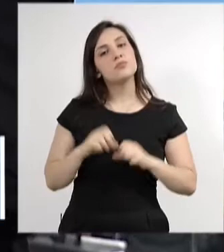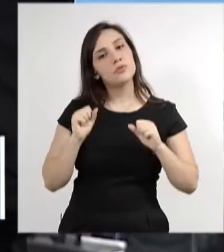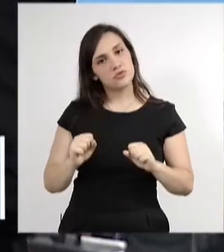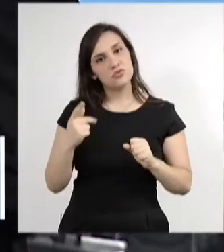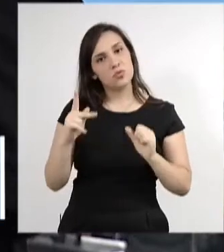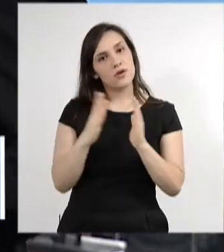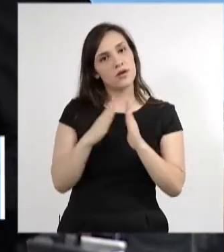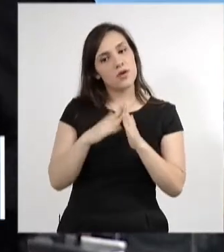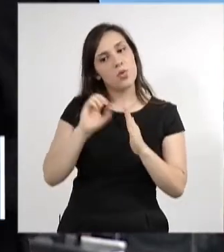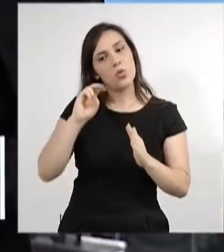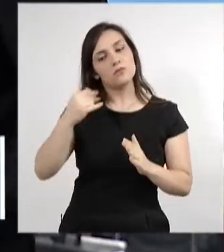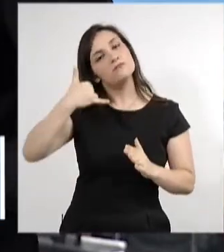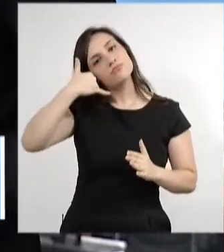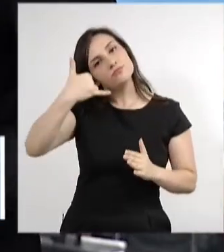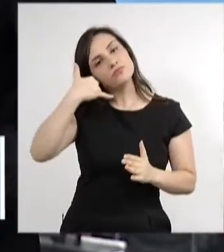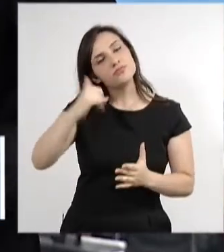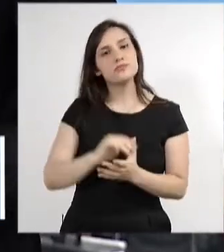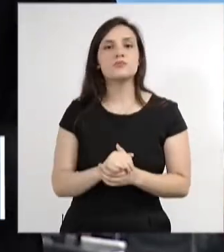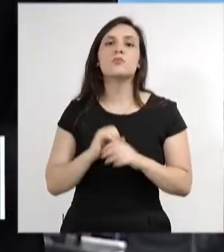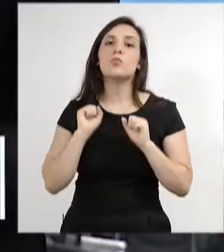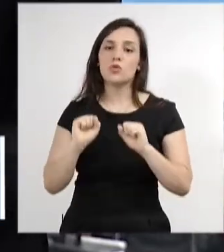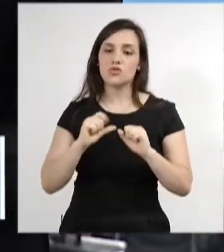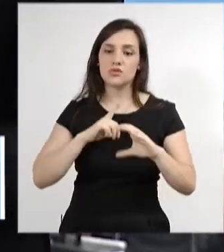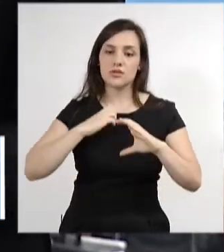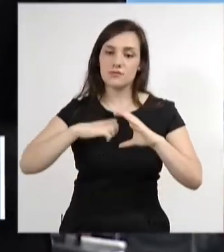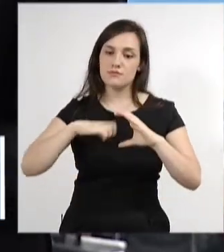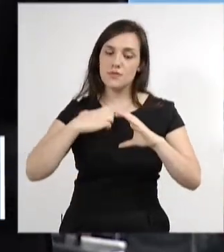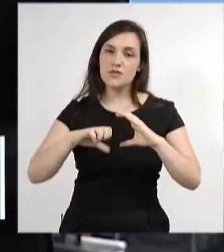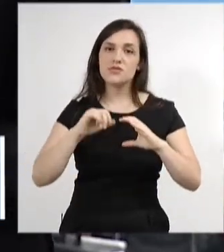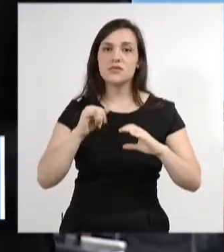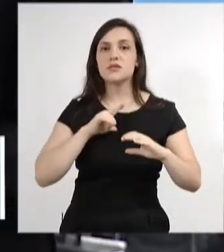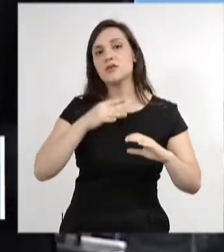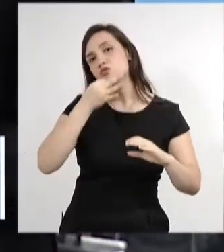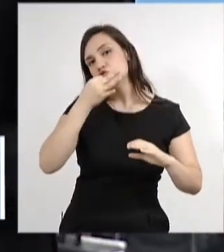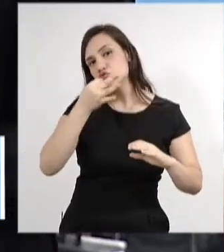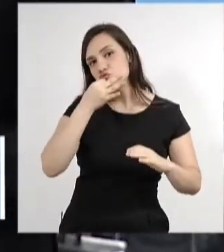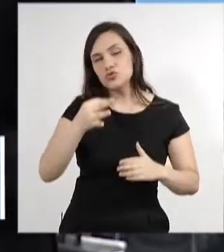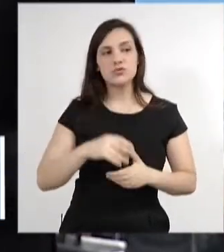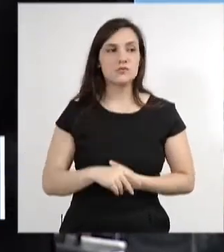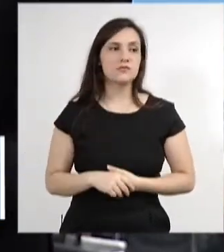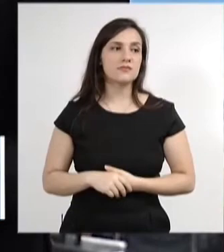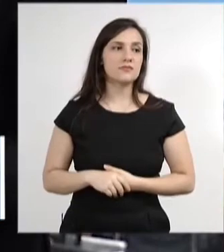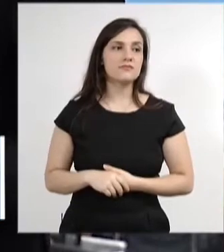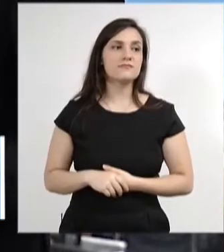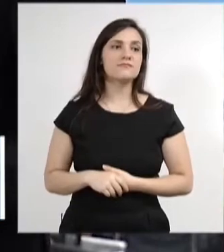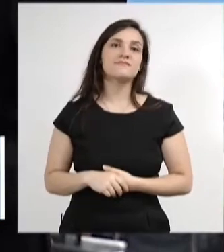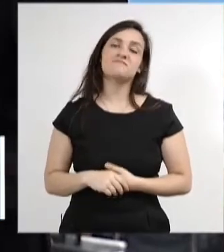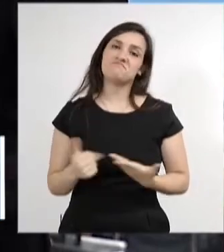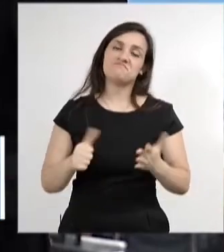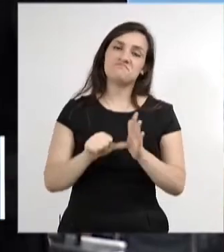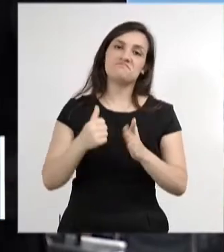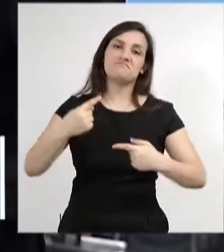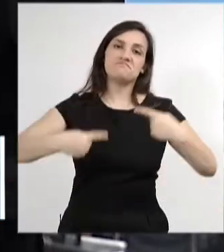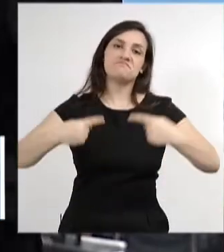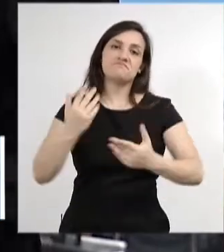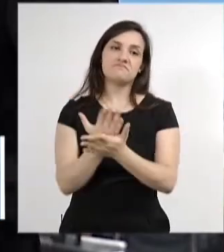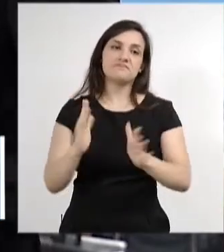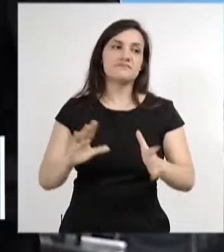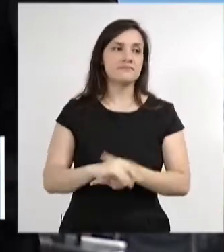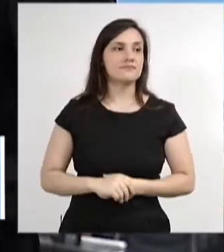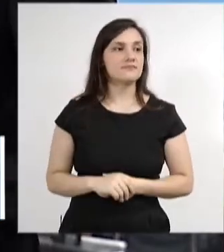aparelhos eletrônicos. Exatamente. O nosso e-mail também está disponível para alguma sugestão. E é isso, a Primeira Discussão fica por